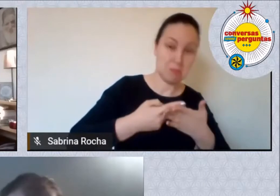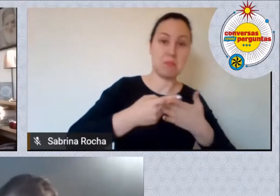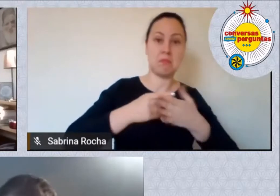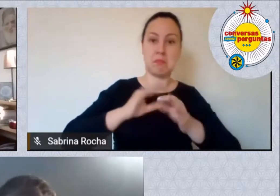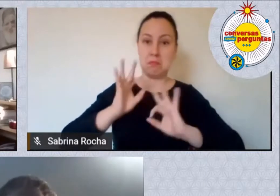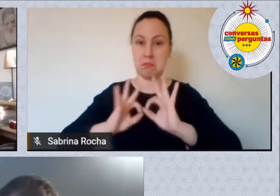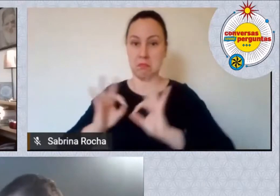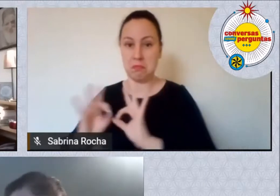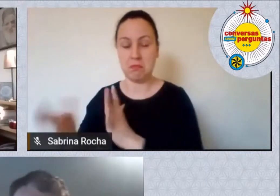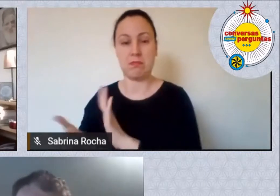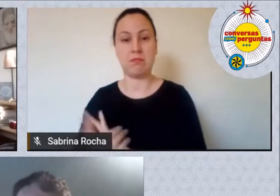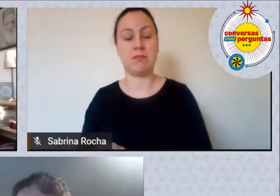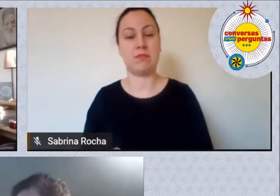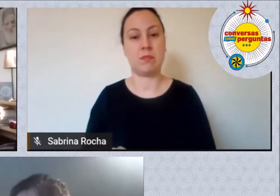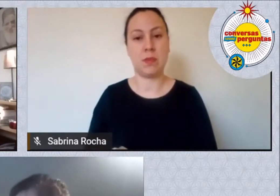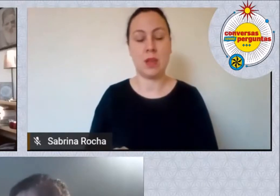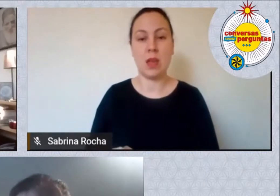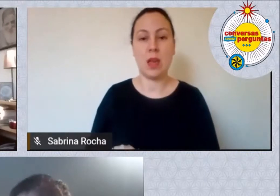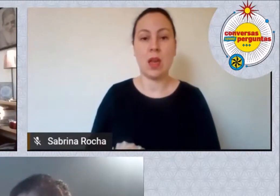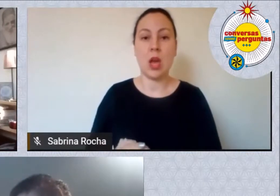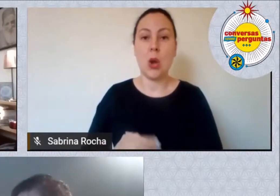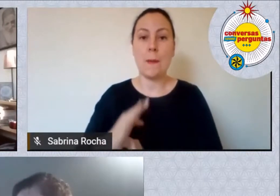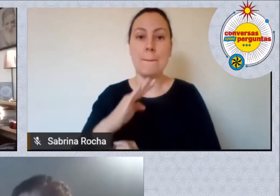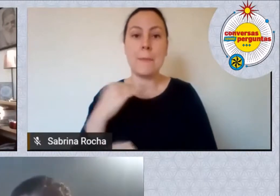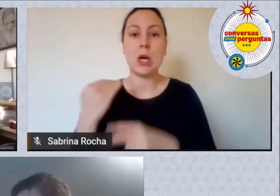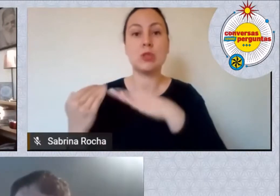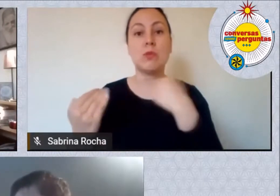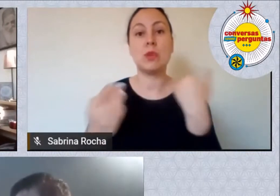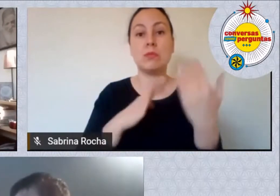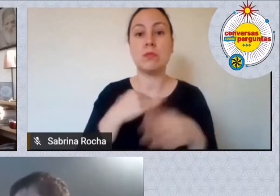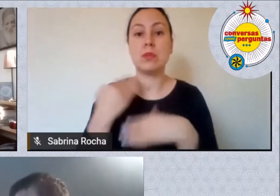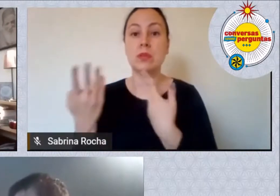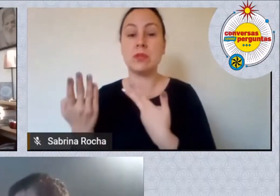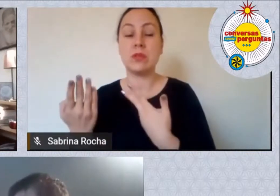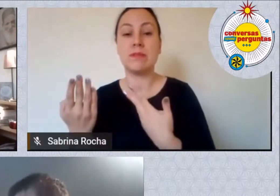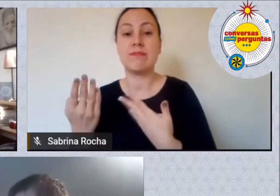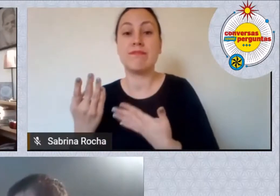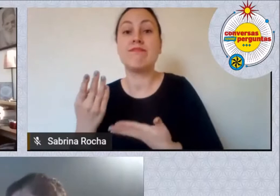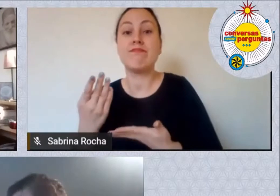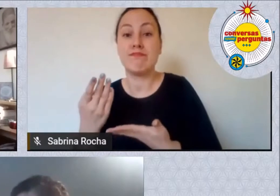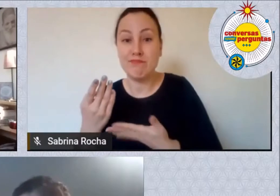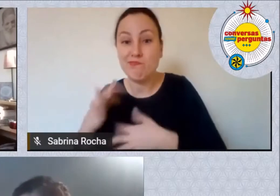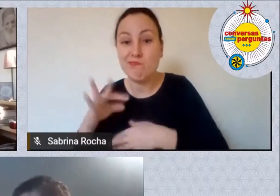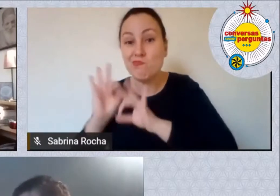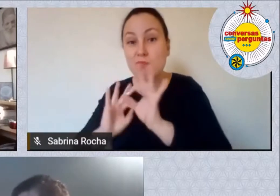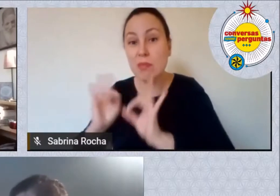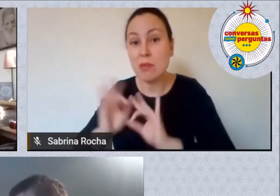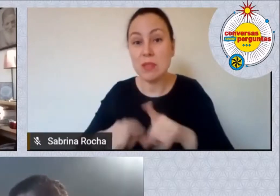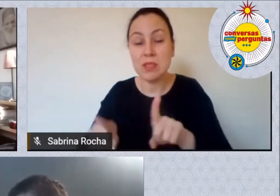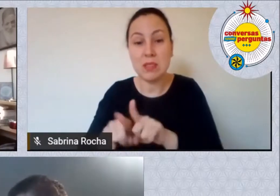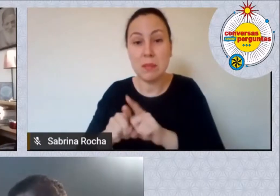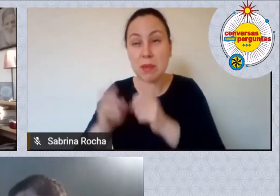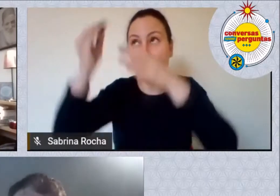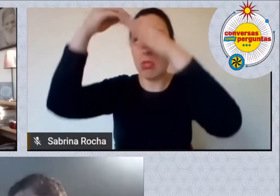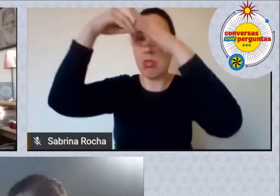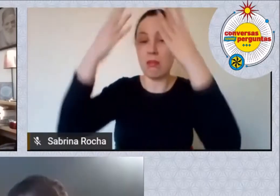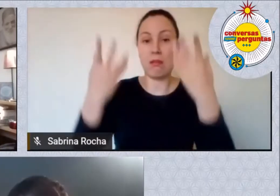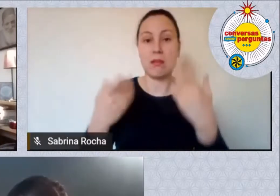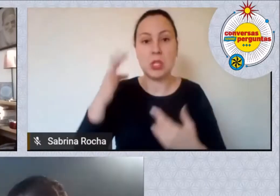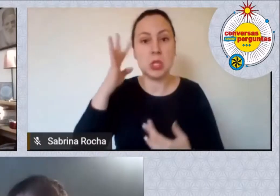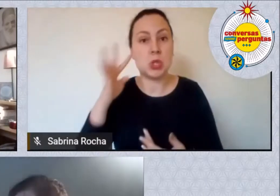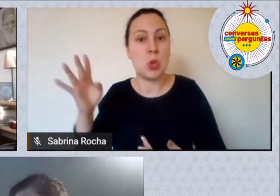que estão se formando nesse processo, tanto de pessoas queridas, quanto de sonhos, de trabalhos, quanto